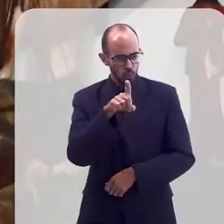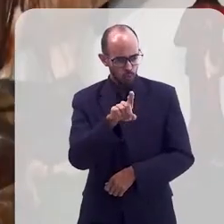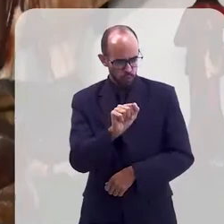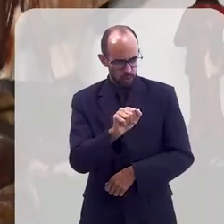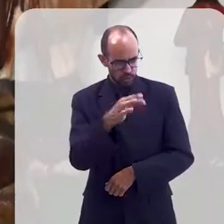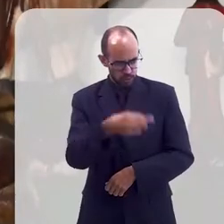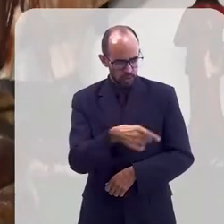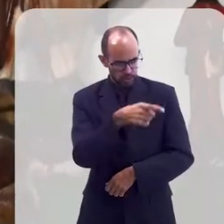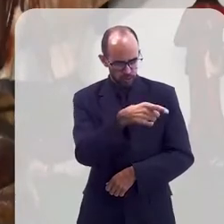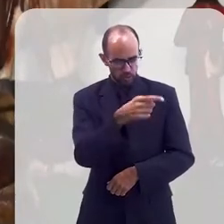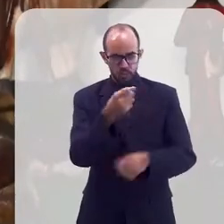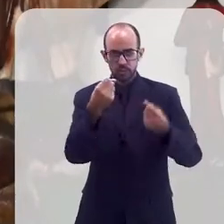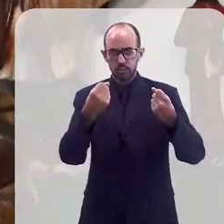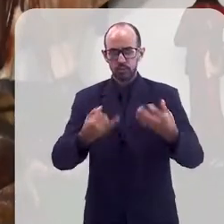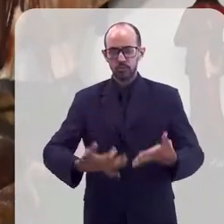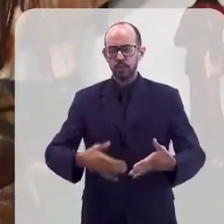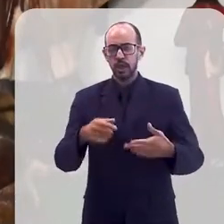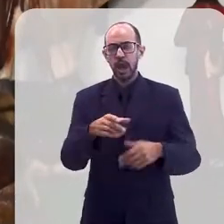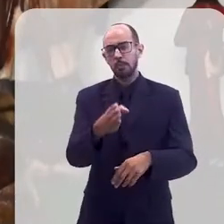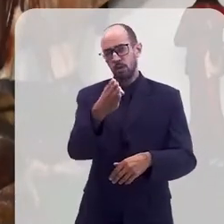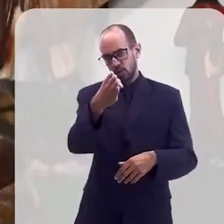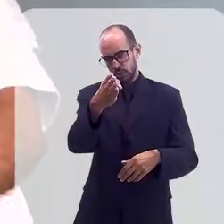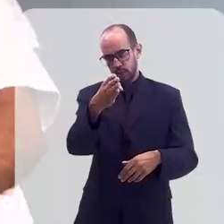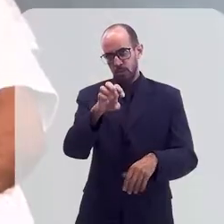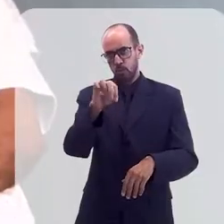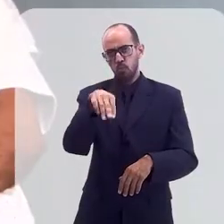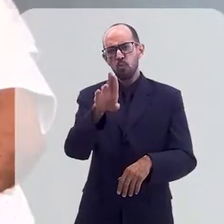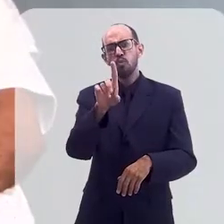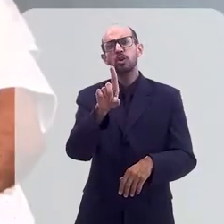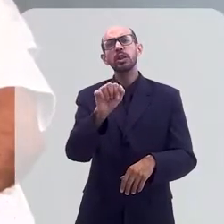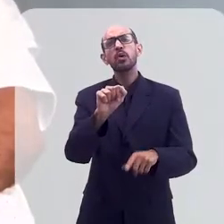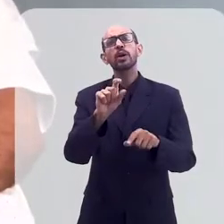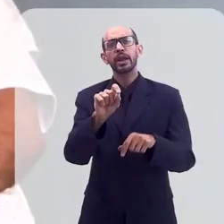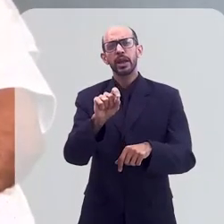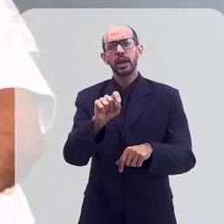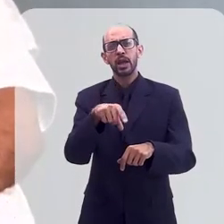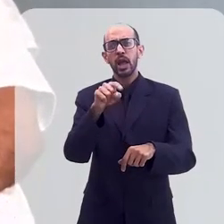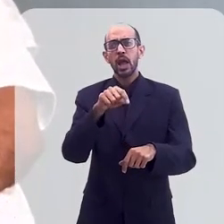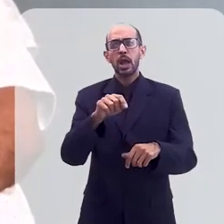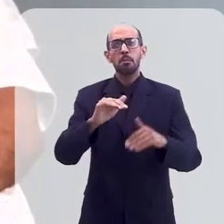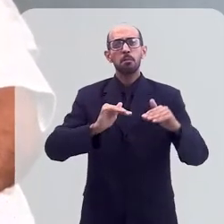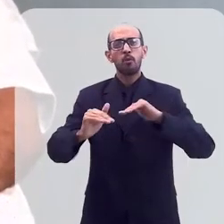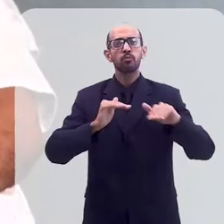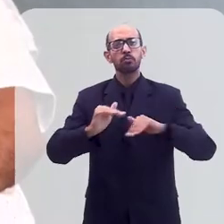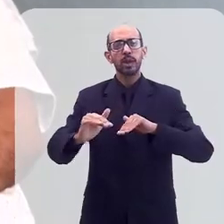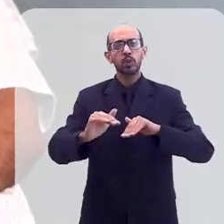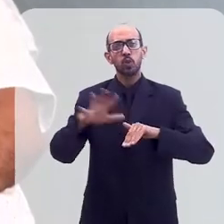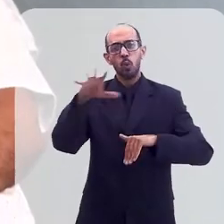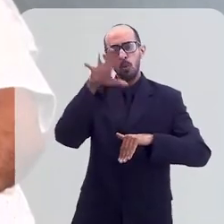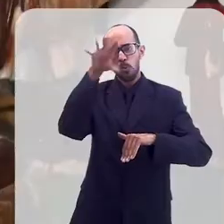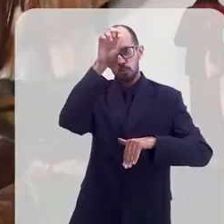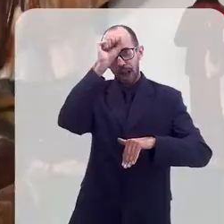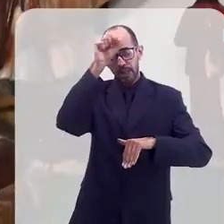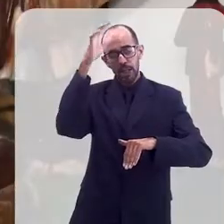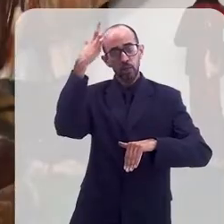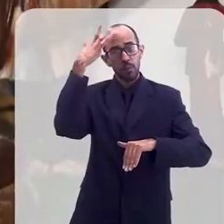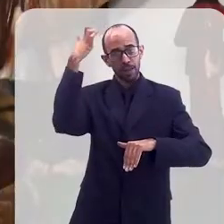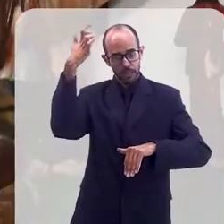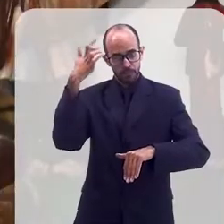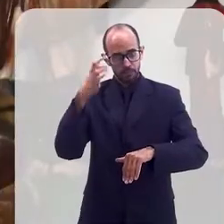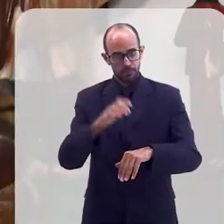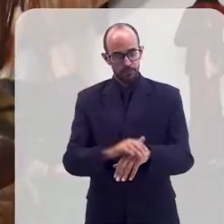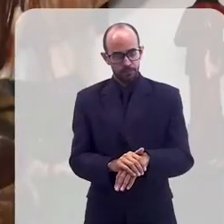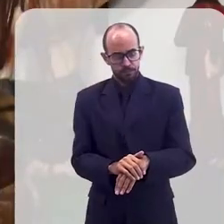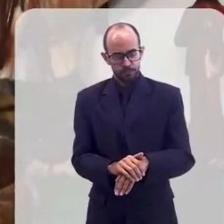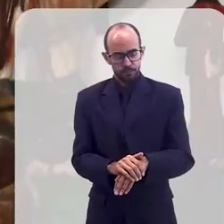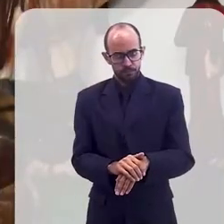MUDA, vamos explicar para as pessoas o que é o MUDA. MUDA é Movimento Umbanda do Amanhã. Né? Quantas